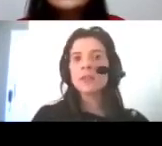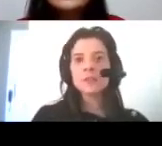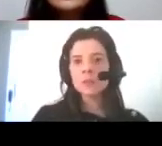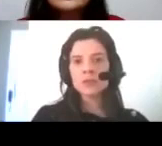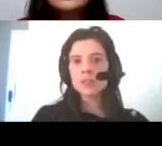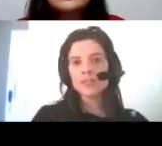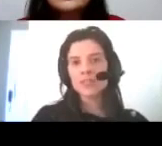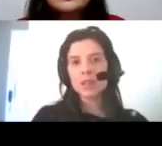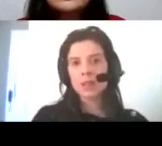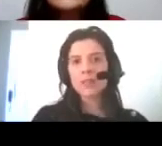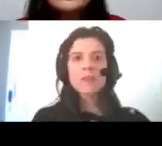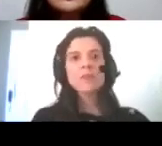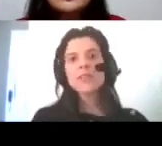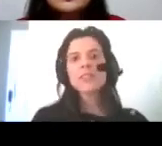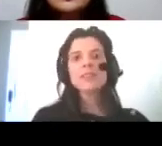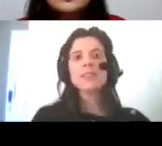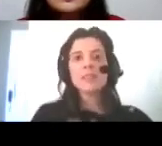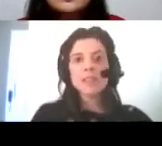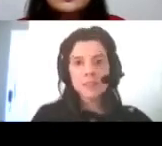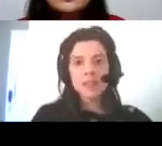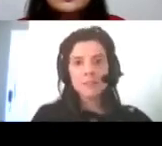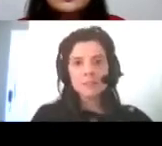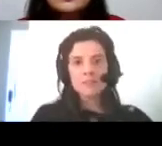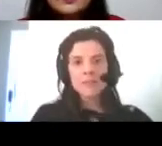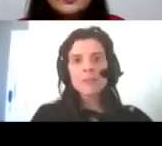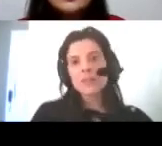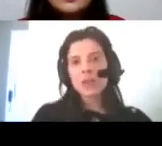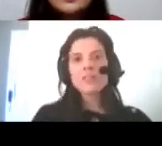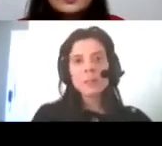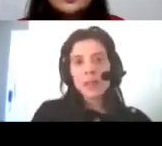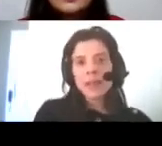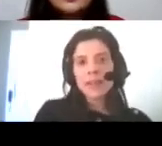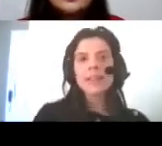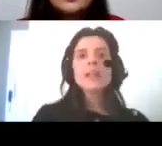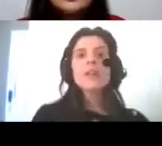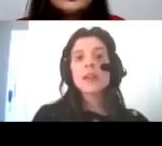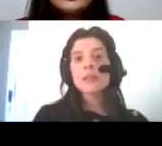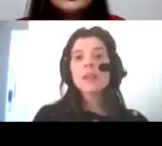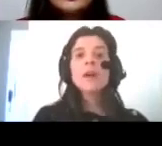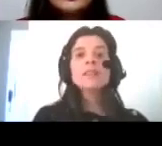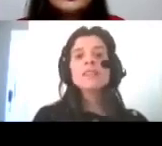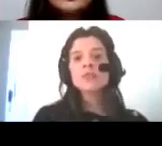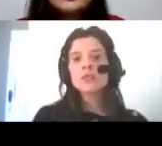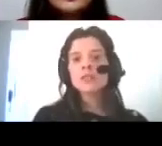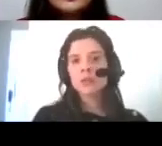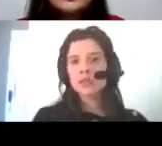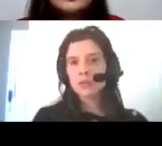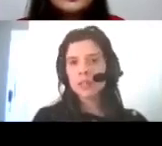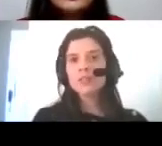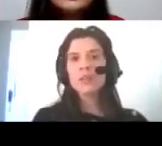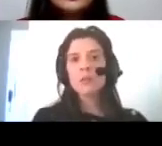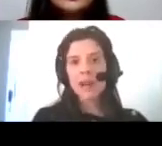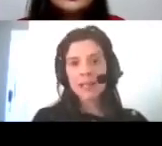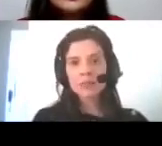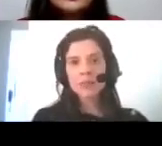no ano de 2019. Mas por que você quer saber de mim? Você pode sim requerer. Eu quero saber quantas ajudas de custo